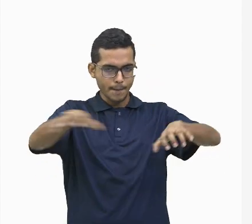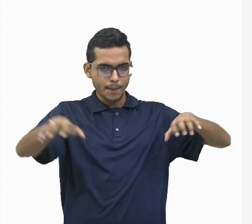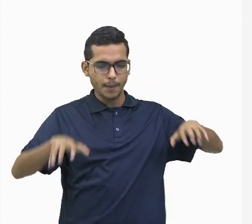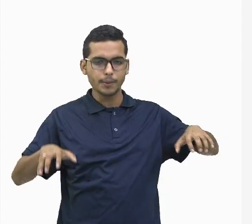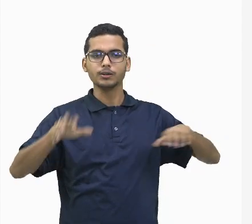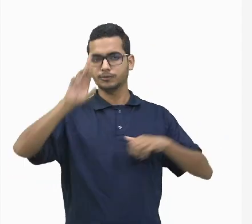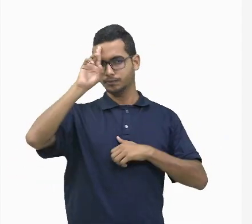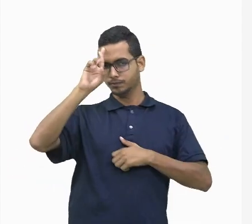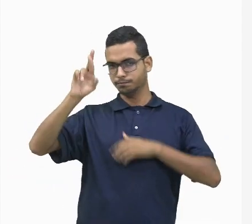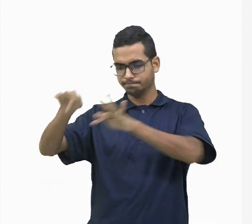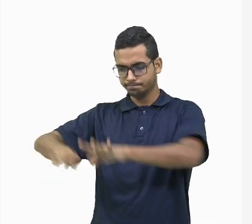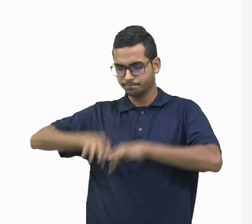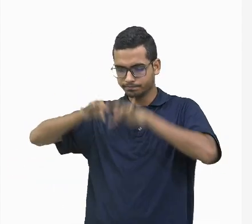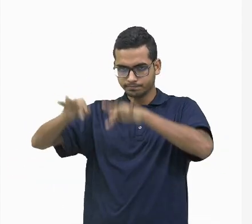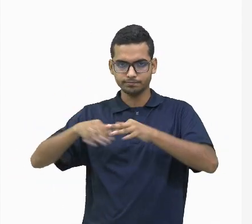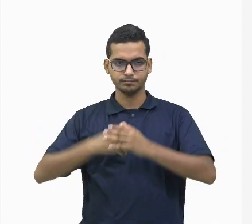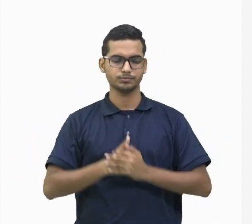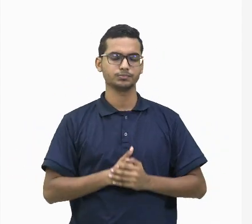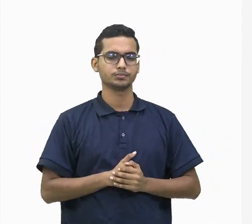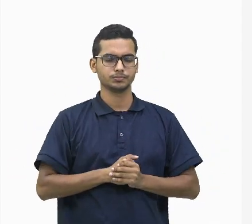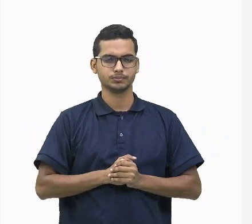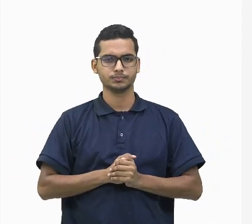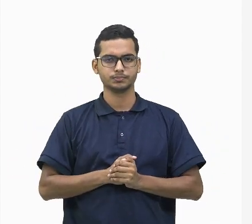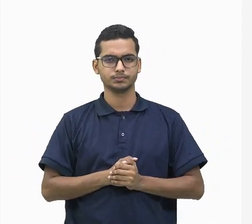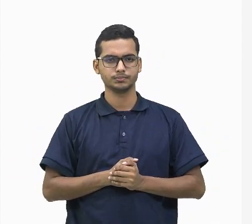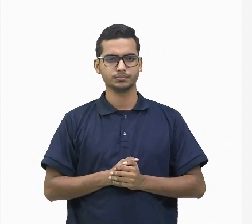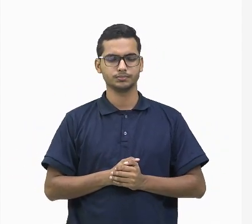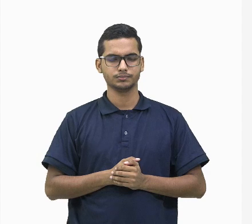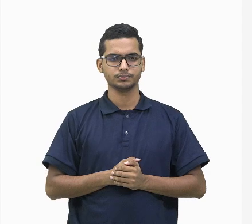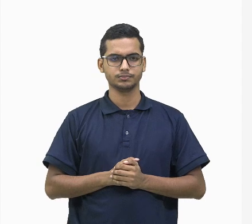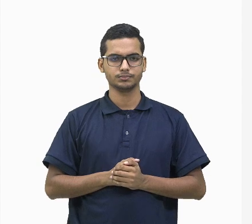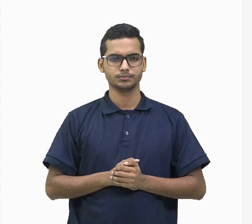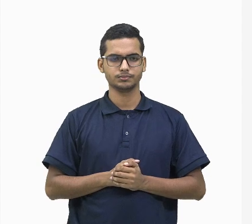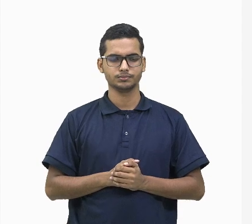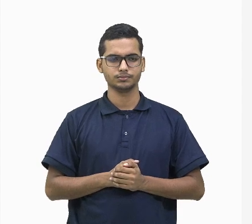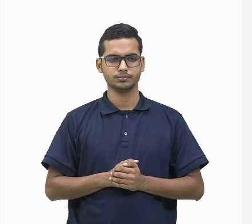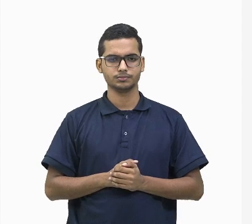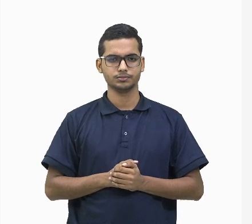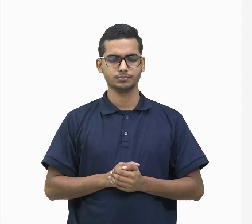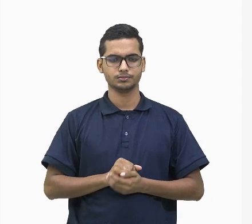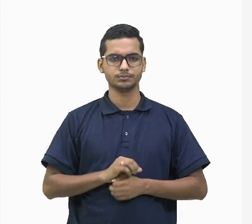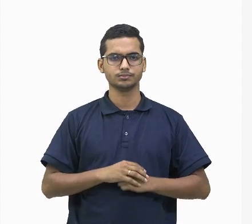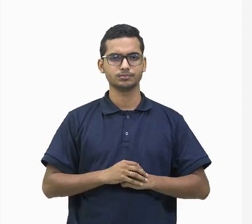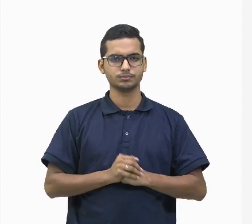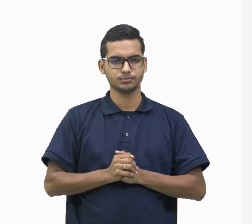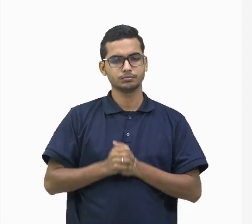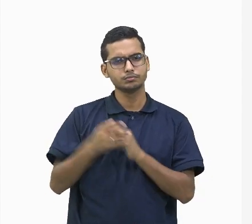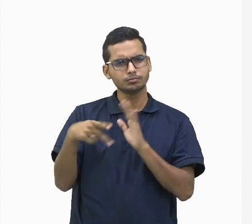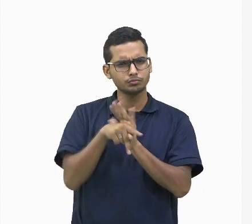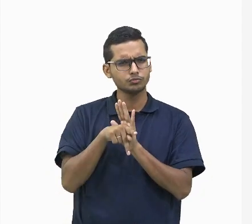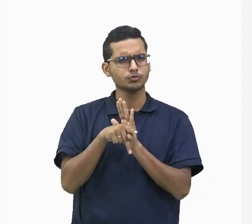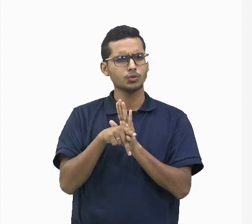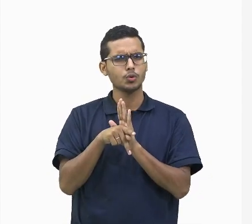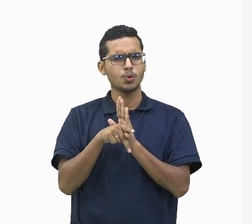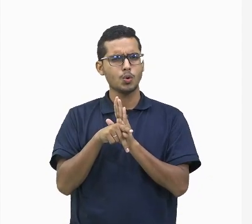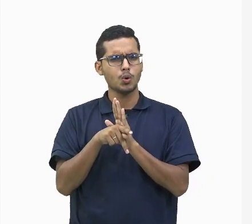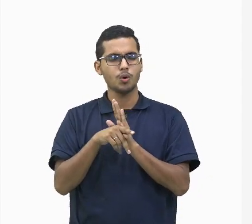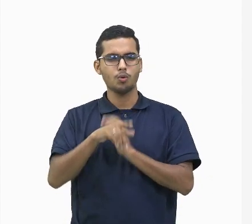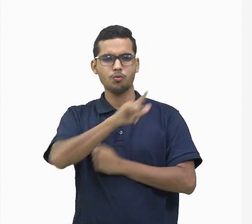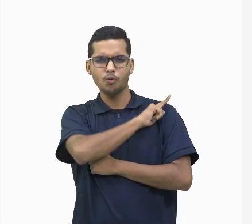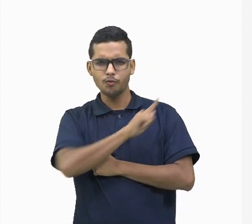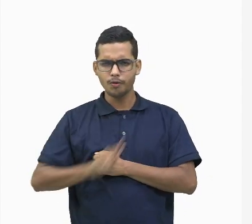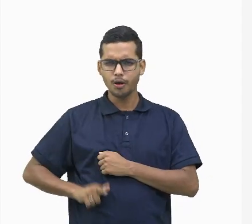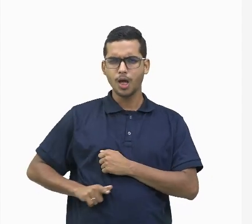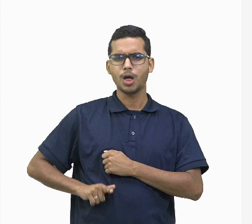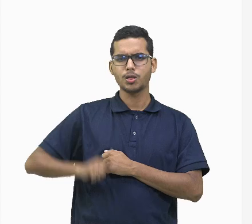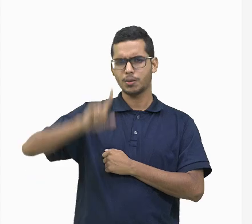senhores feudais. E por conta disso, então nós não temos um Estado que centraliza esse poder, tá bom? Então